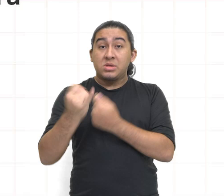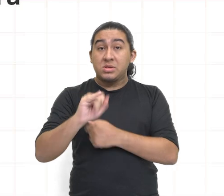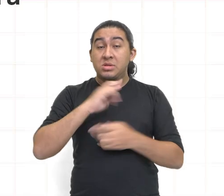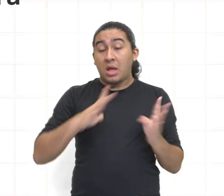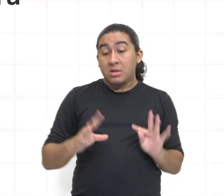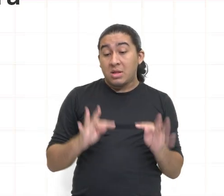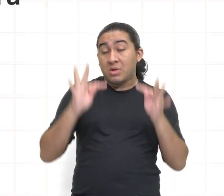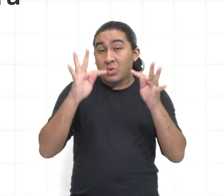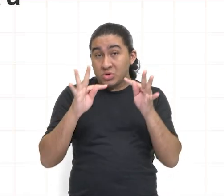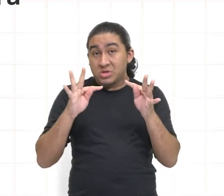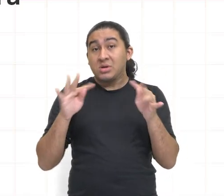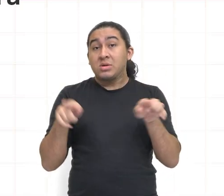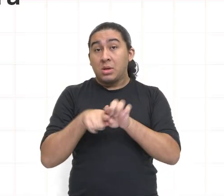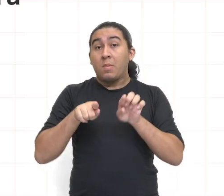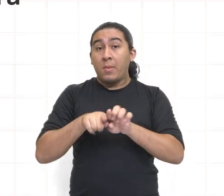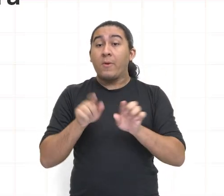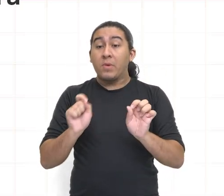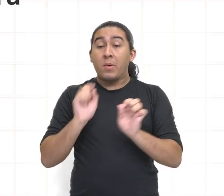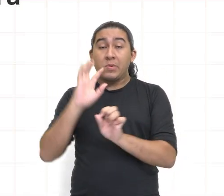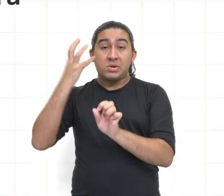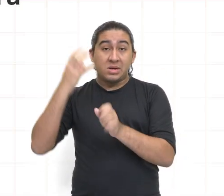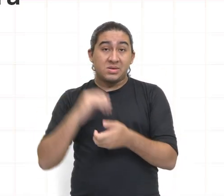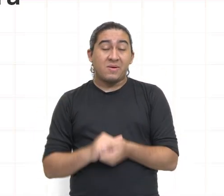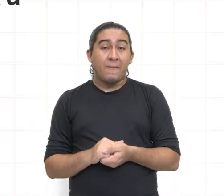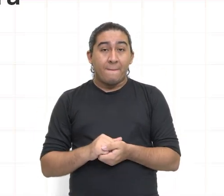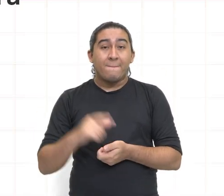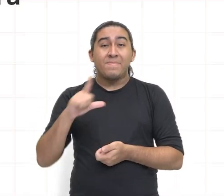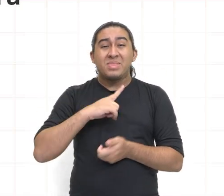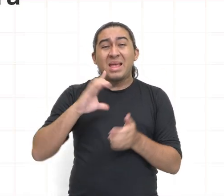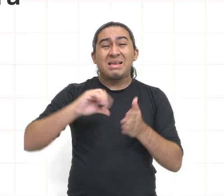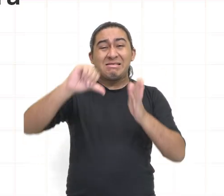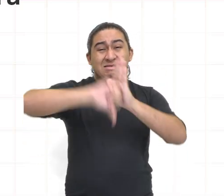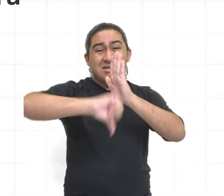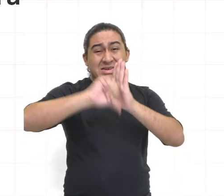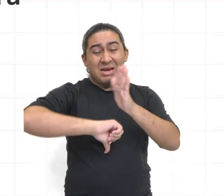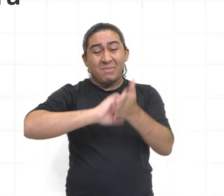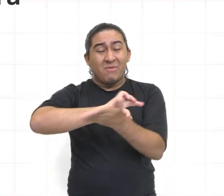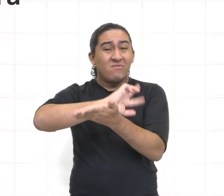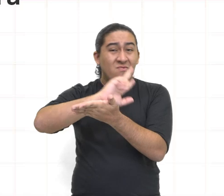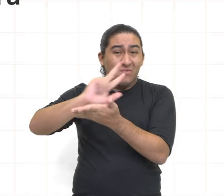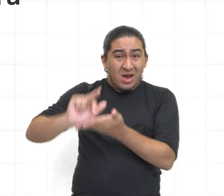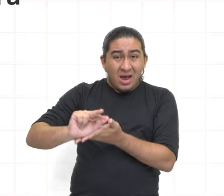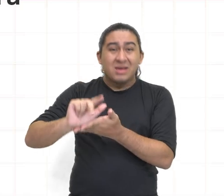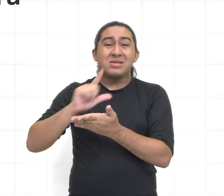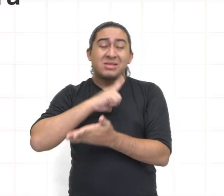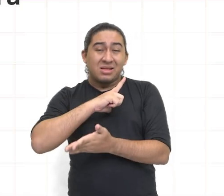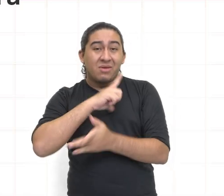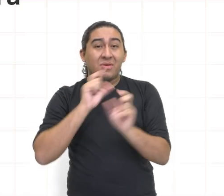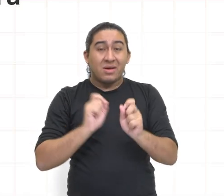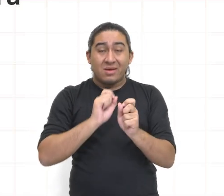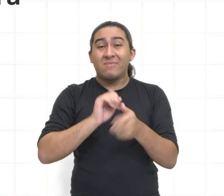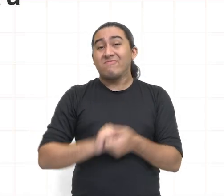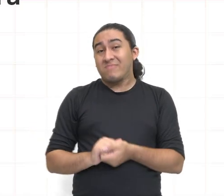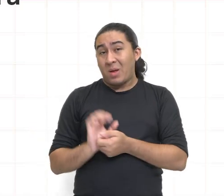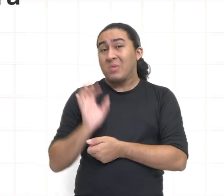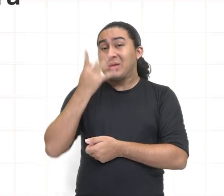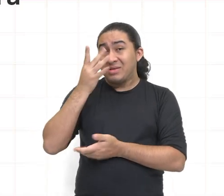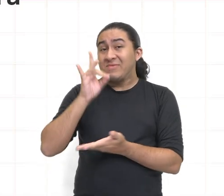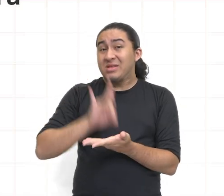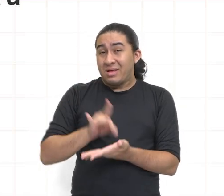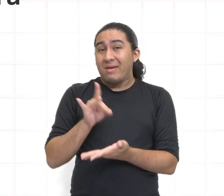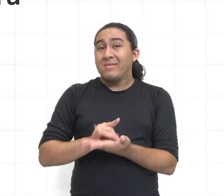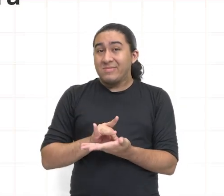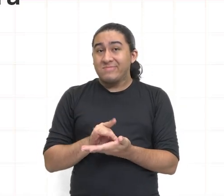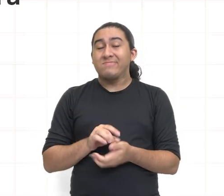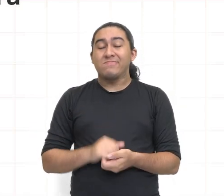tecnologia, a questão de golpes e phishing, elas são muito exageradas, né? São aí